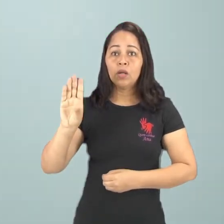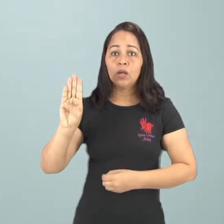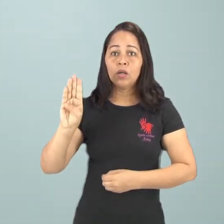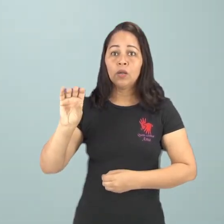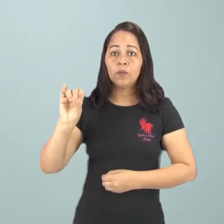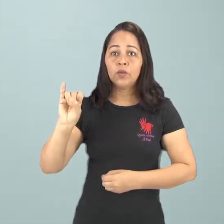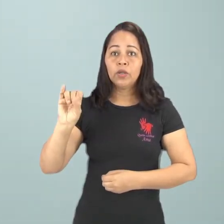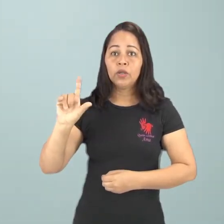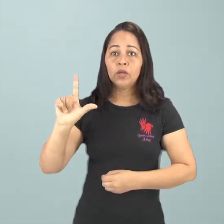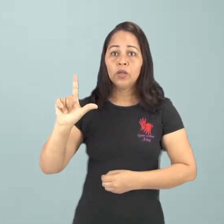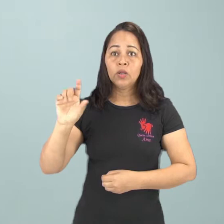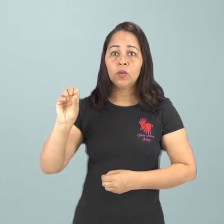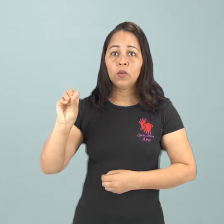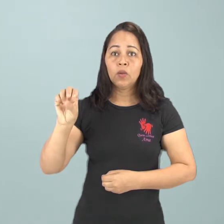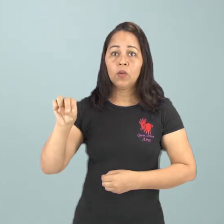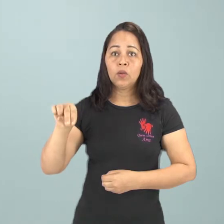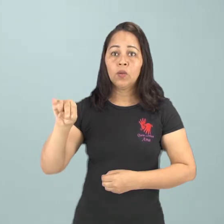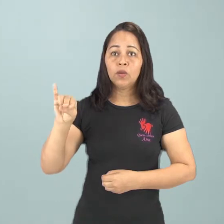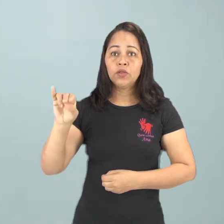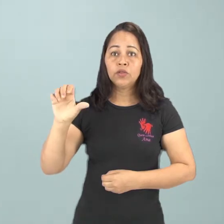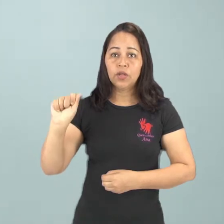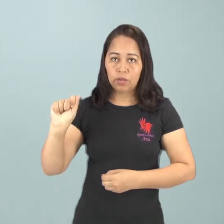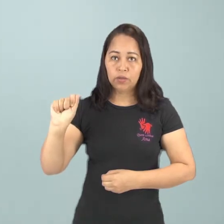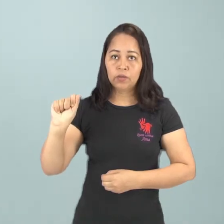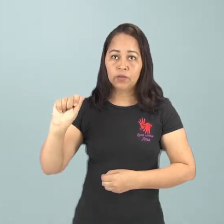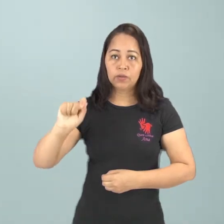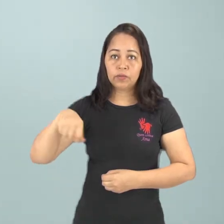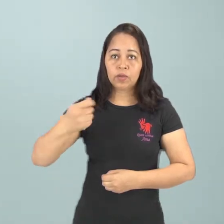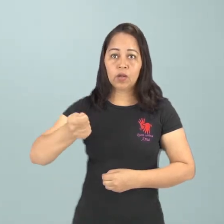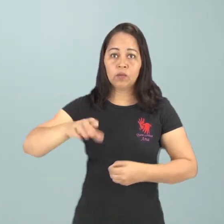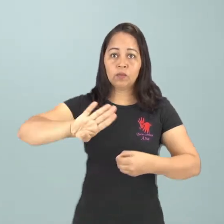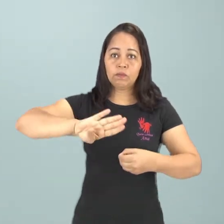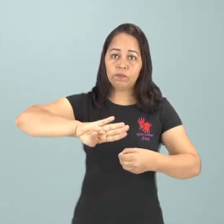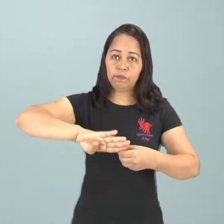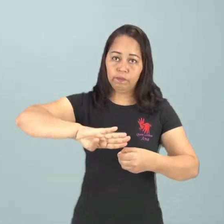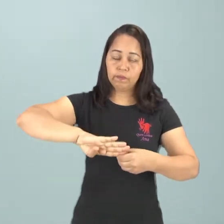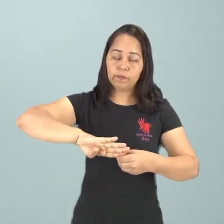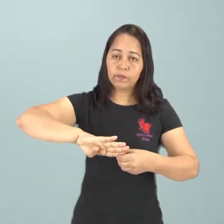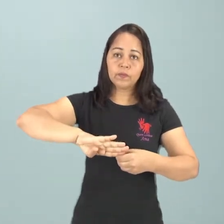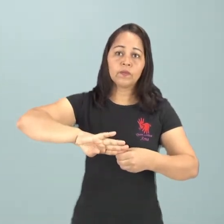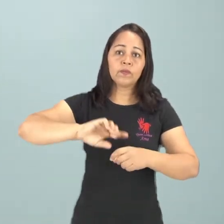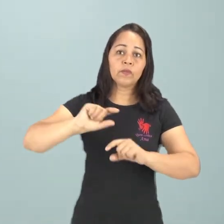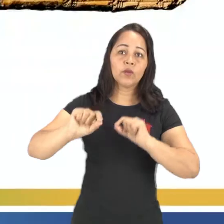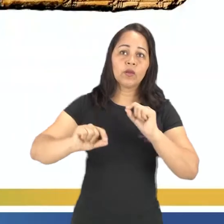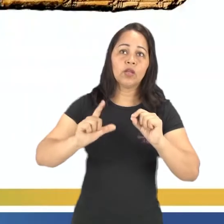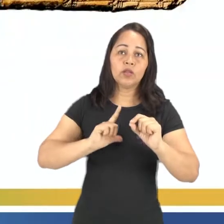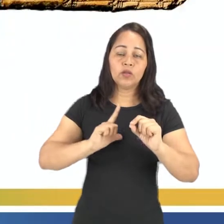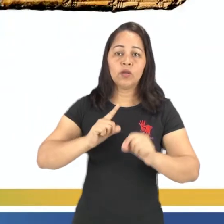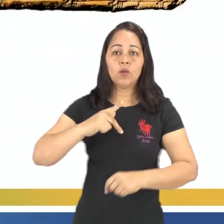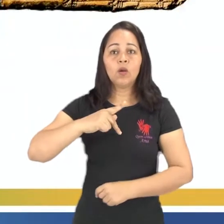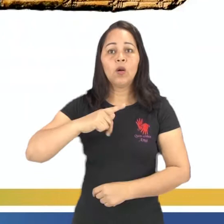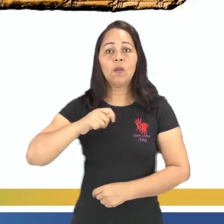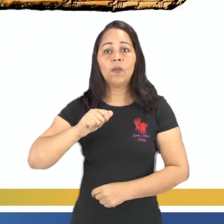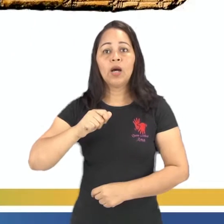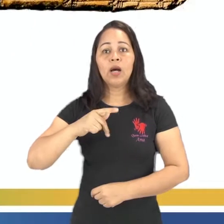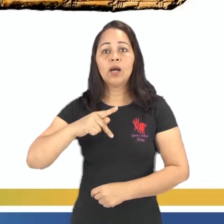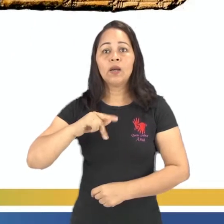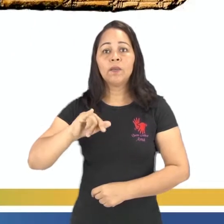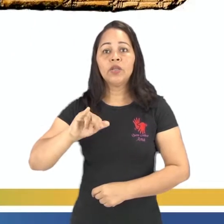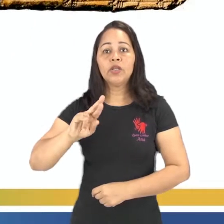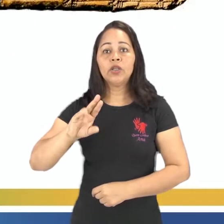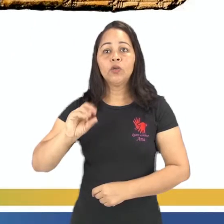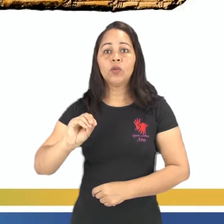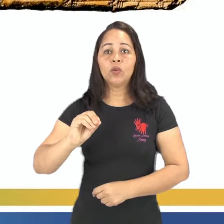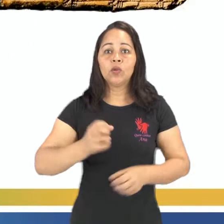resquícios ou artefatos históricos como o papiro de Plimpton, né,